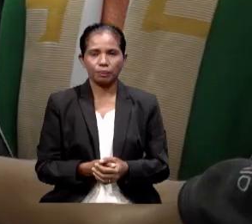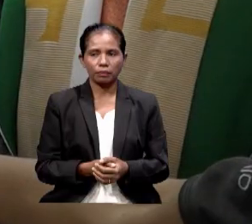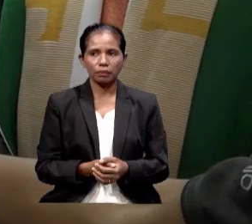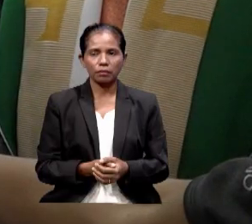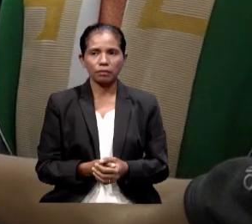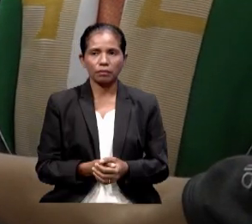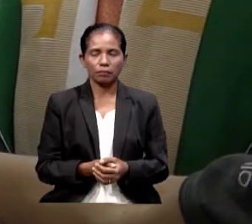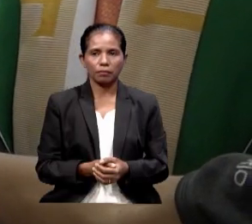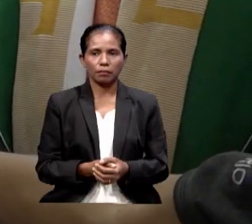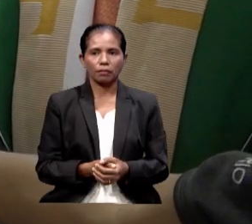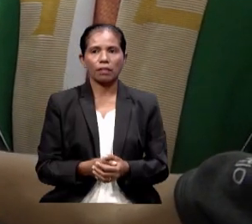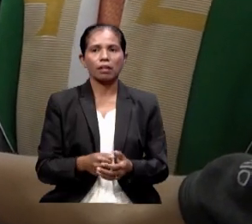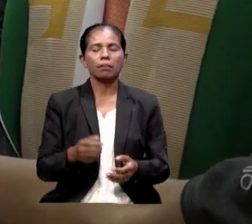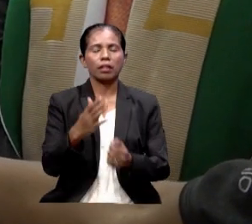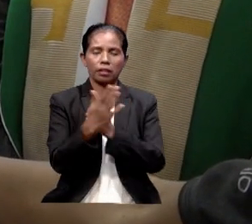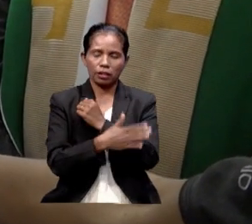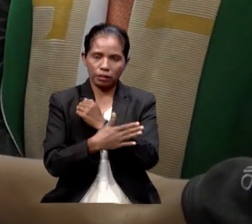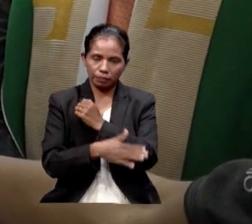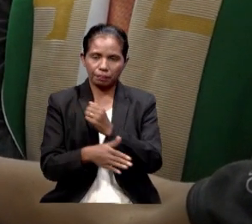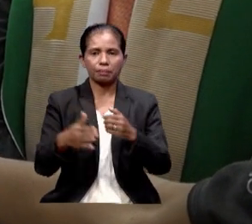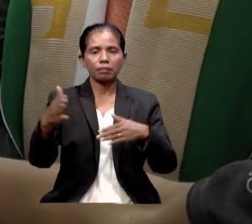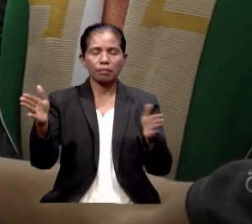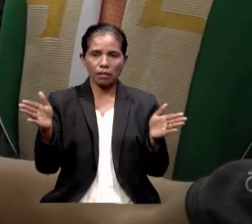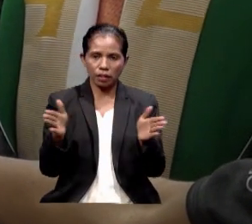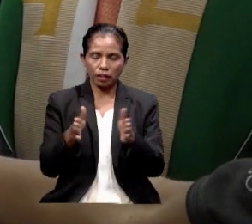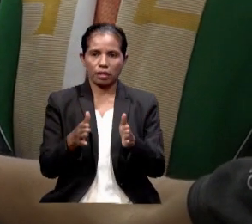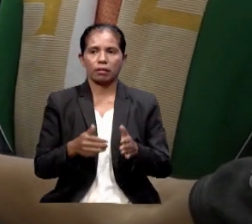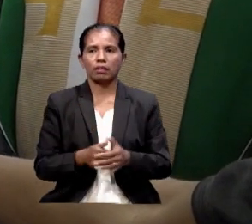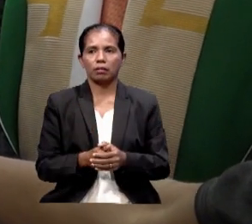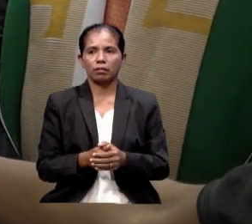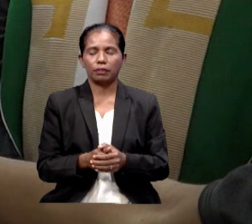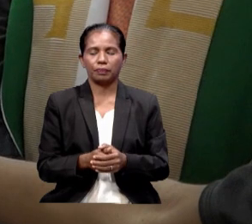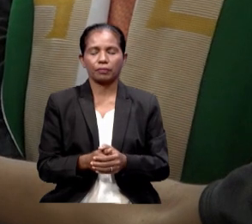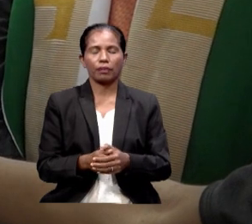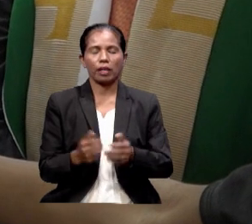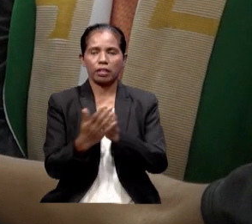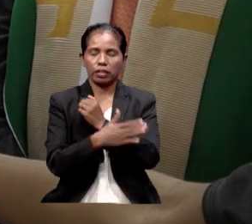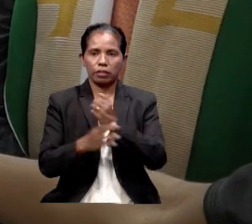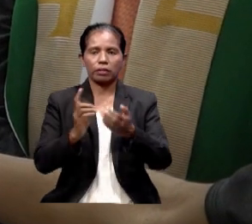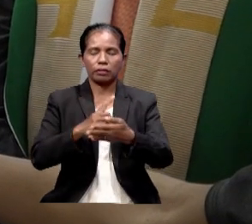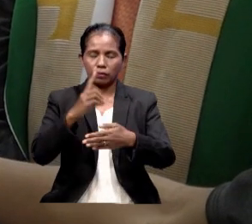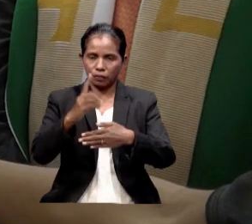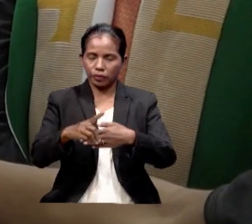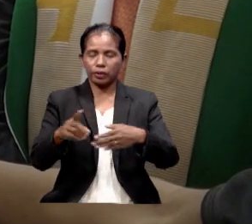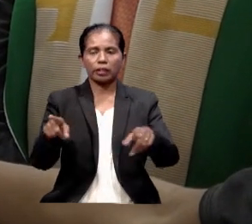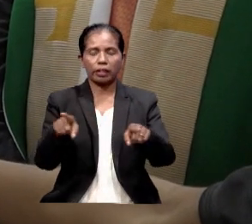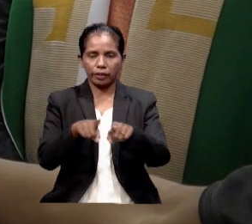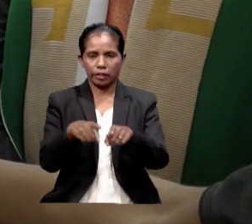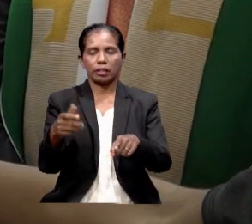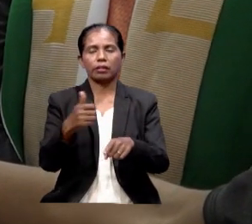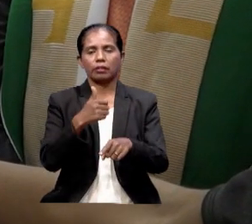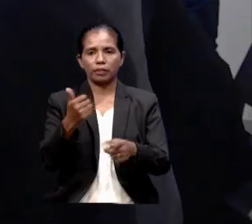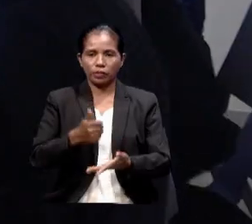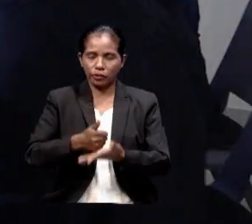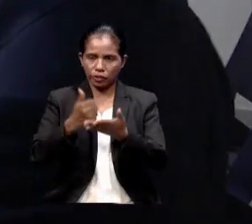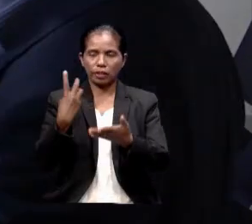rai lebe que mos. E lá desenvolvida nessa sinergia, mas que ajudei